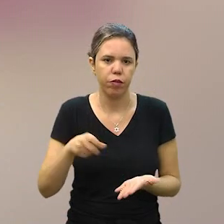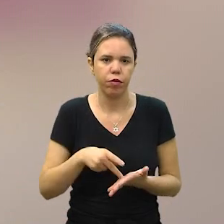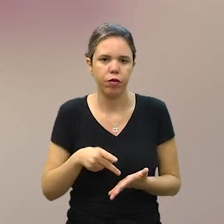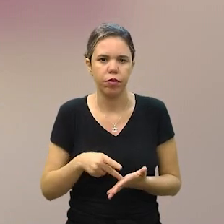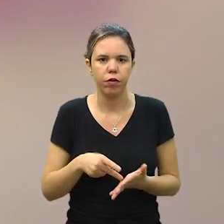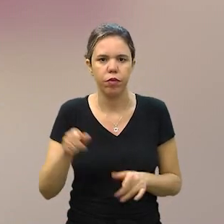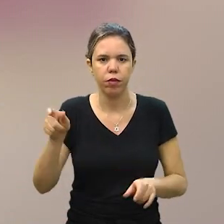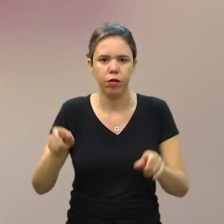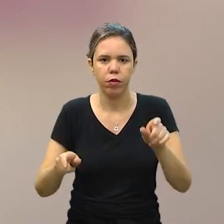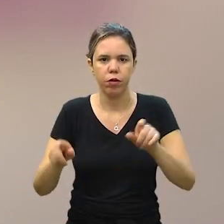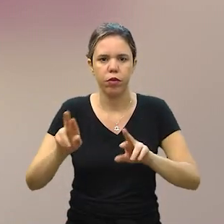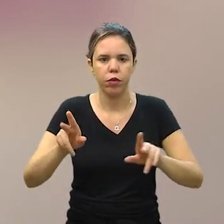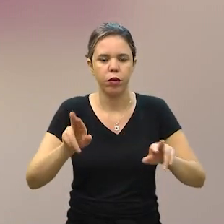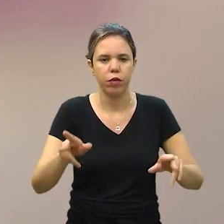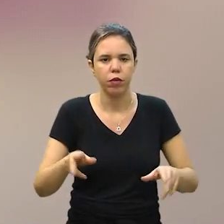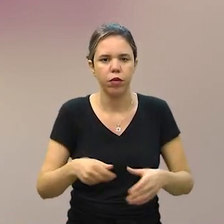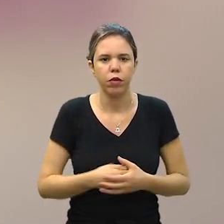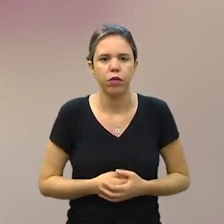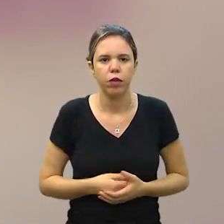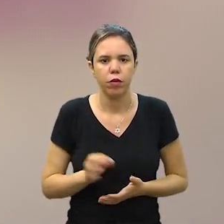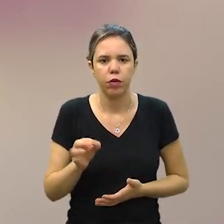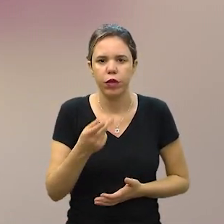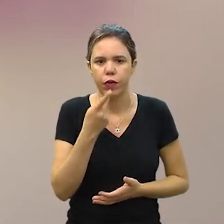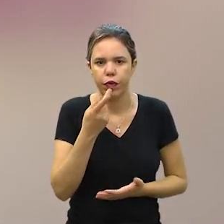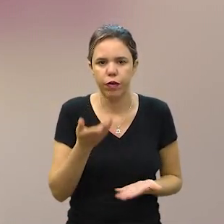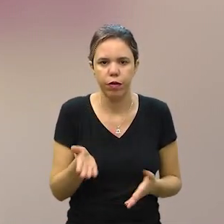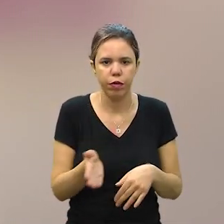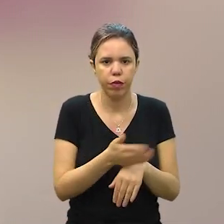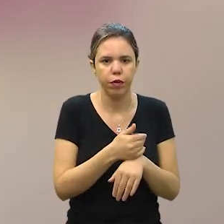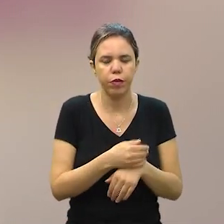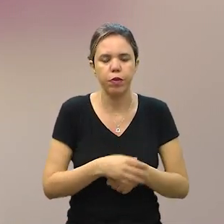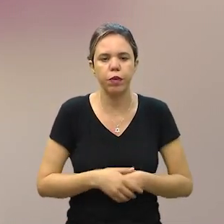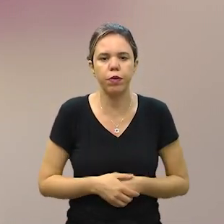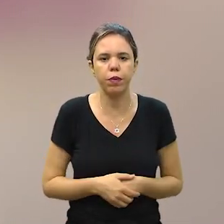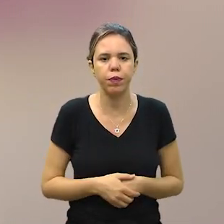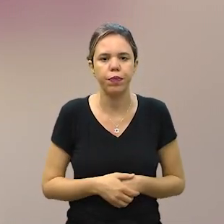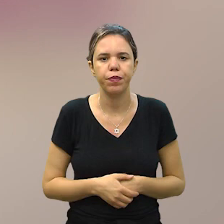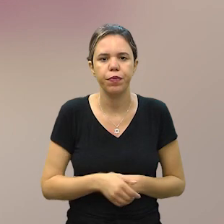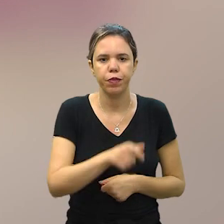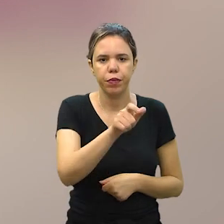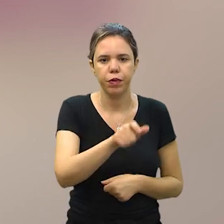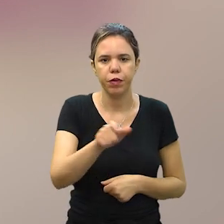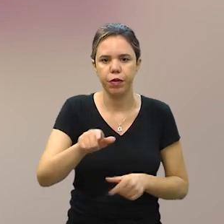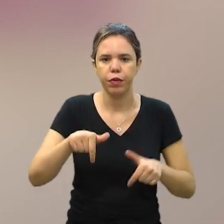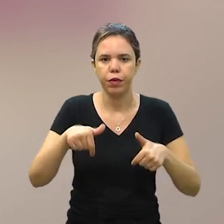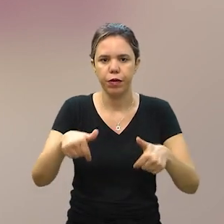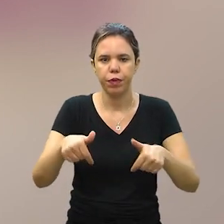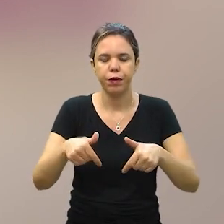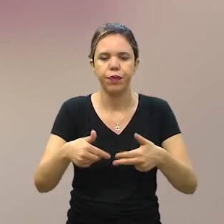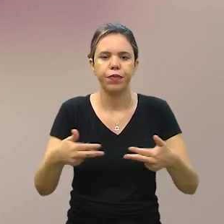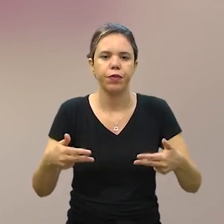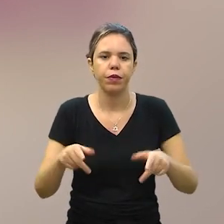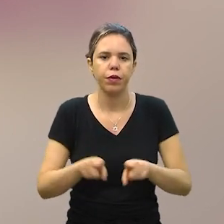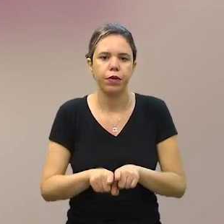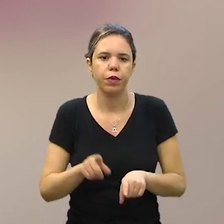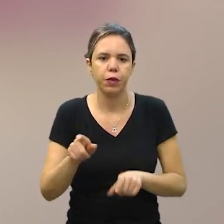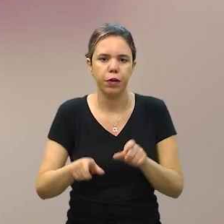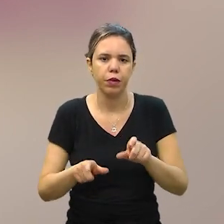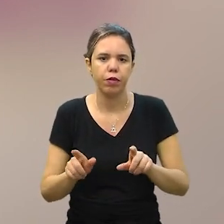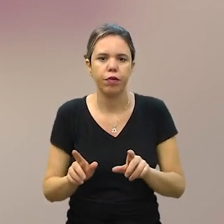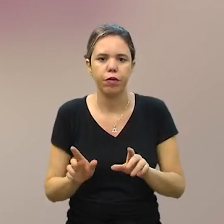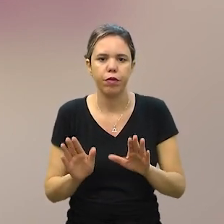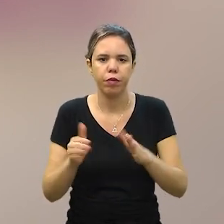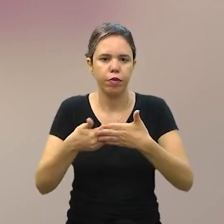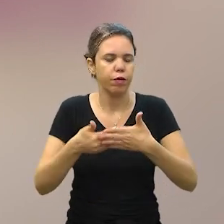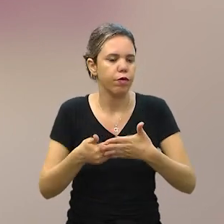Sim, cada um de um jeito, né? É exatamente o que eu falei anteriormente, né? Cada pessoa reage de uma forma. Tem pessoas que